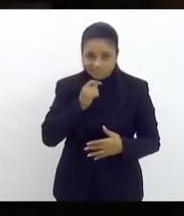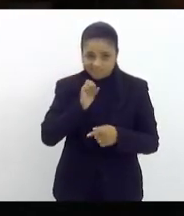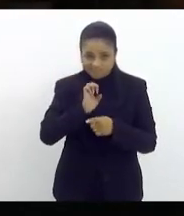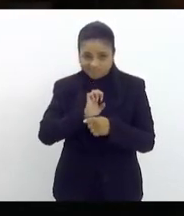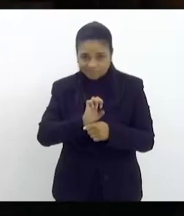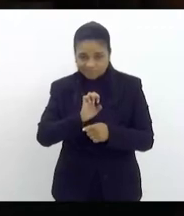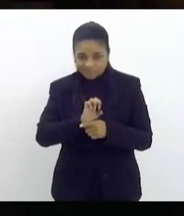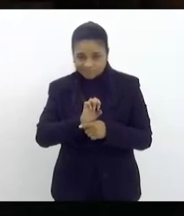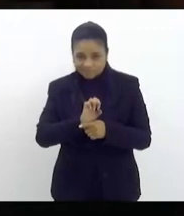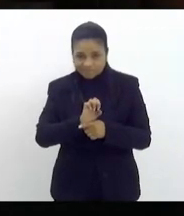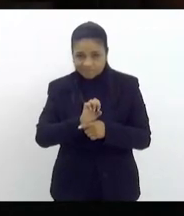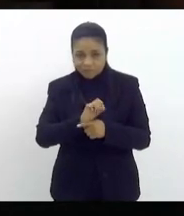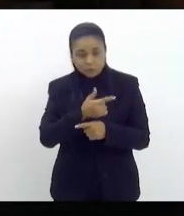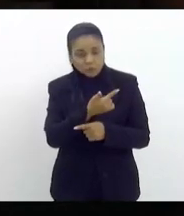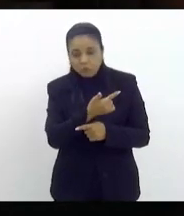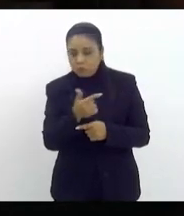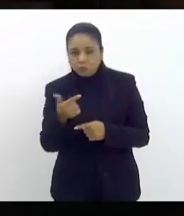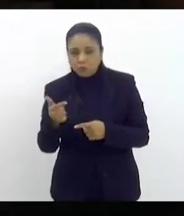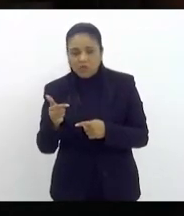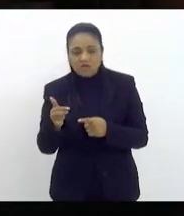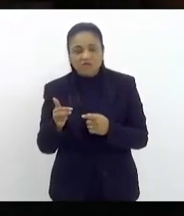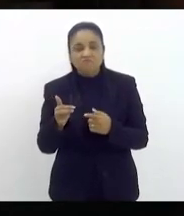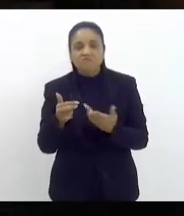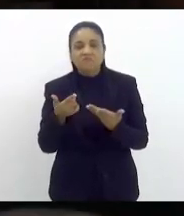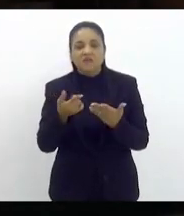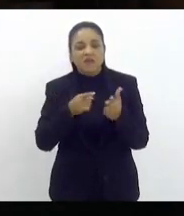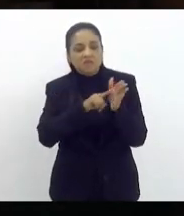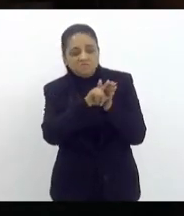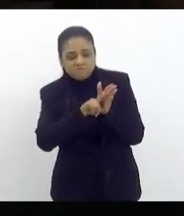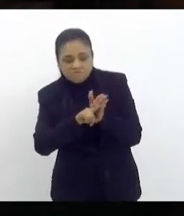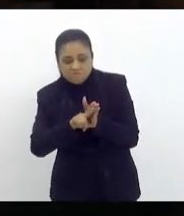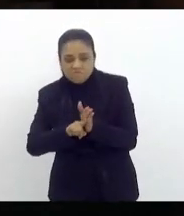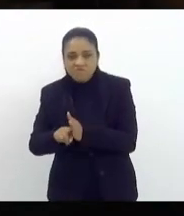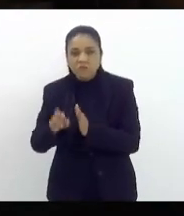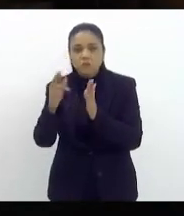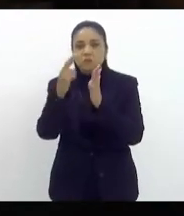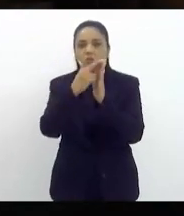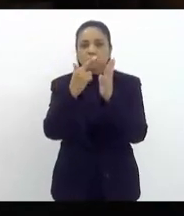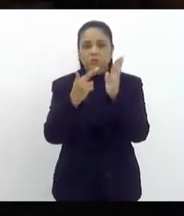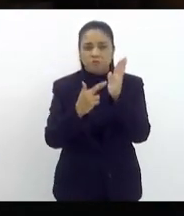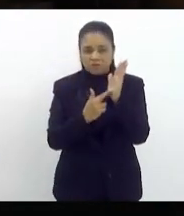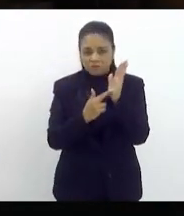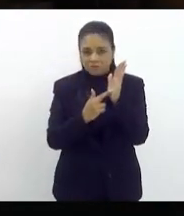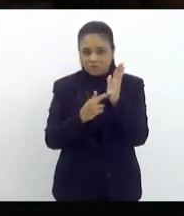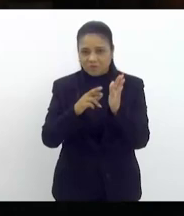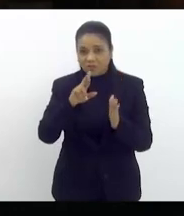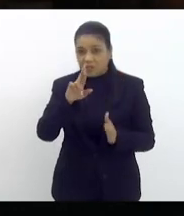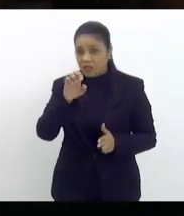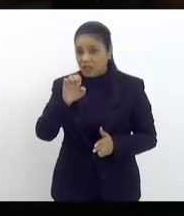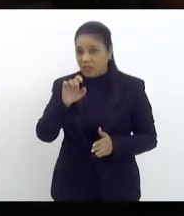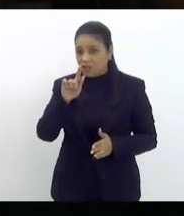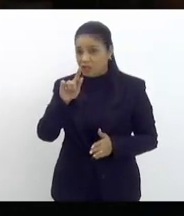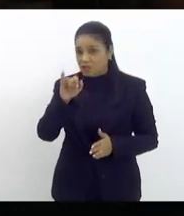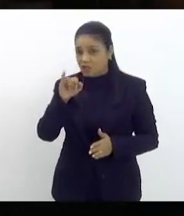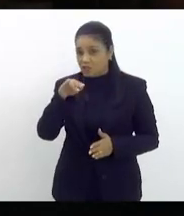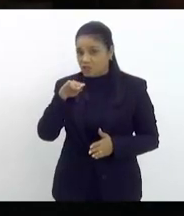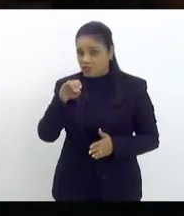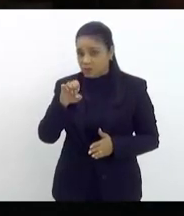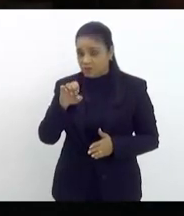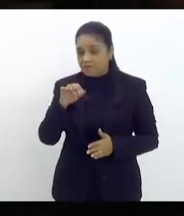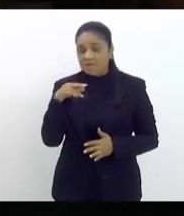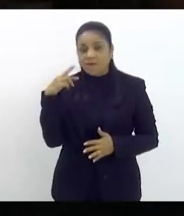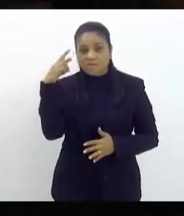menção à revisão desse regime. E isso é muito sério. É algo que também é